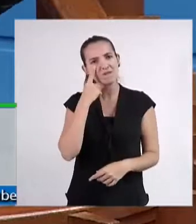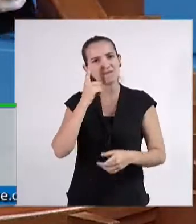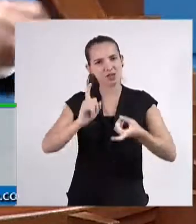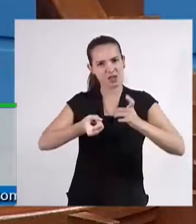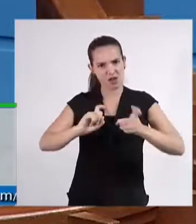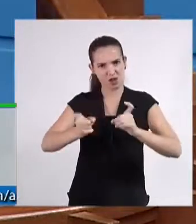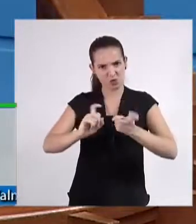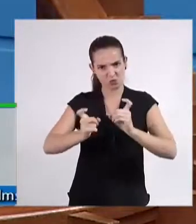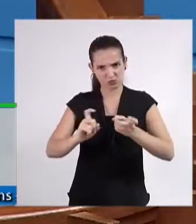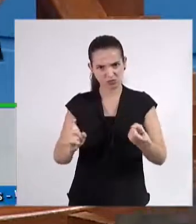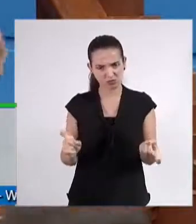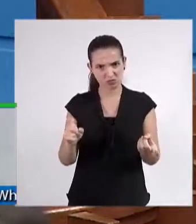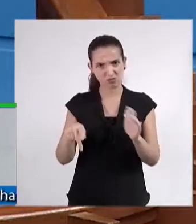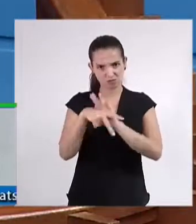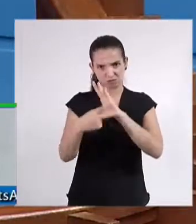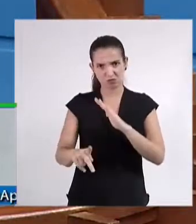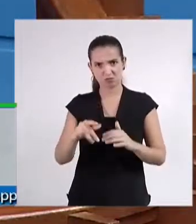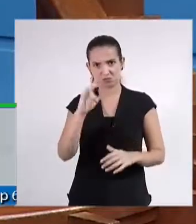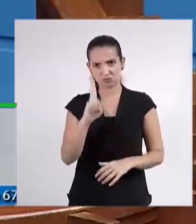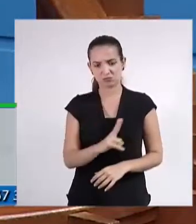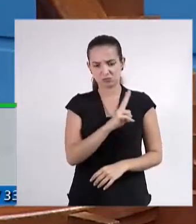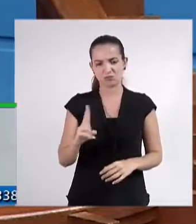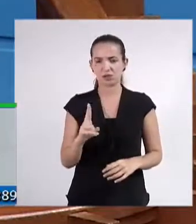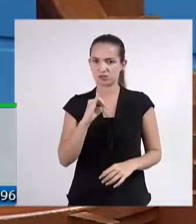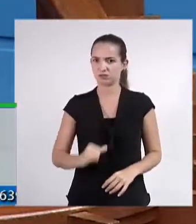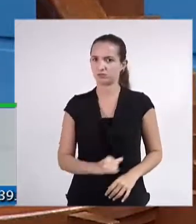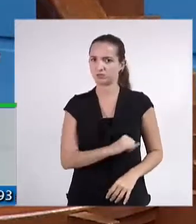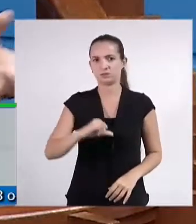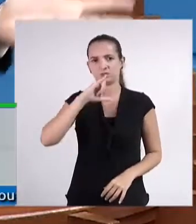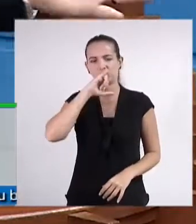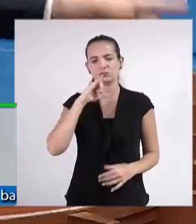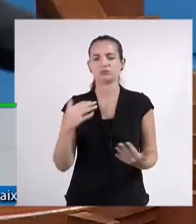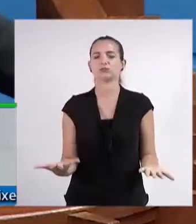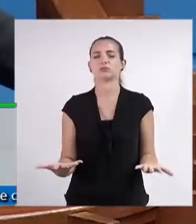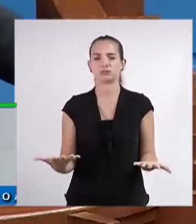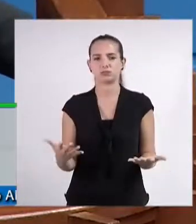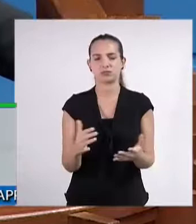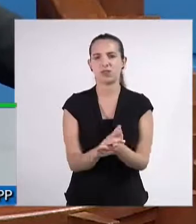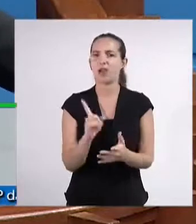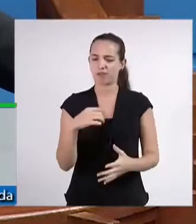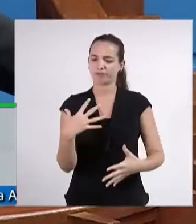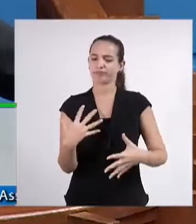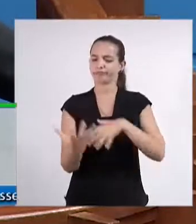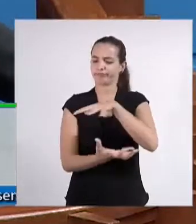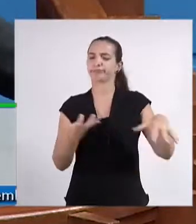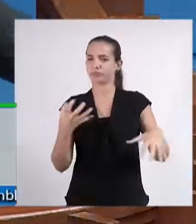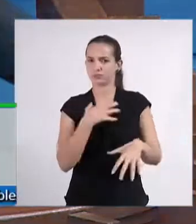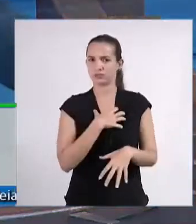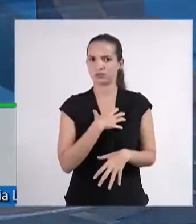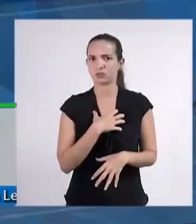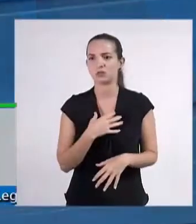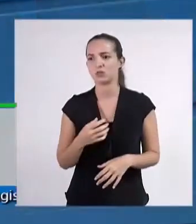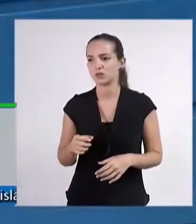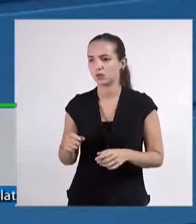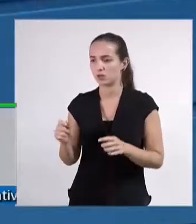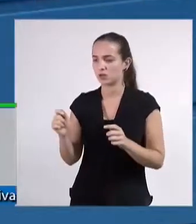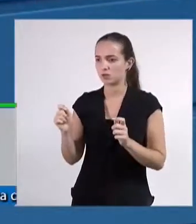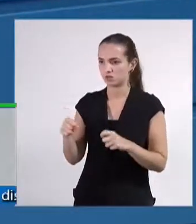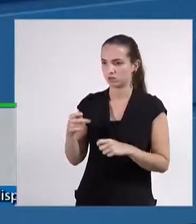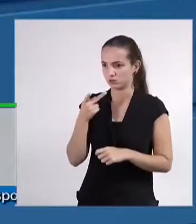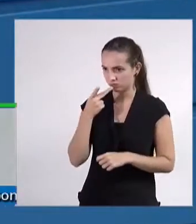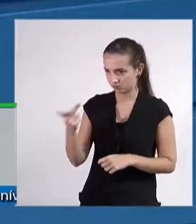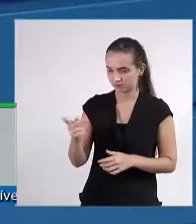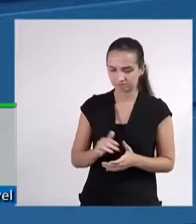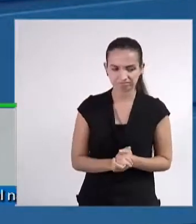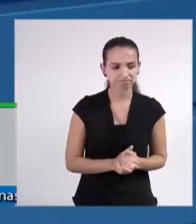é risível e revoltante ao mesmo tempo. Permita agora? Permito. Muito obrigado pela parte, deputado Pedro